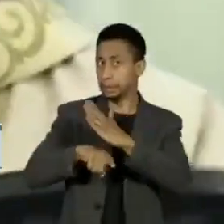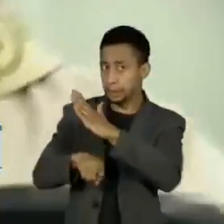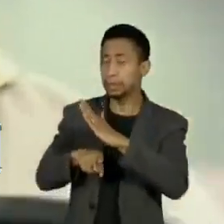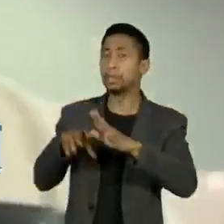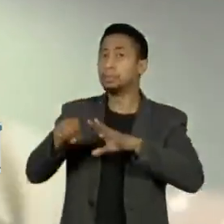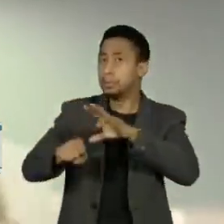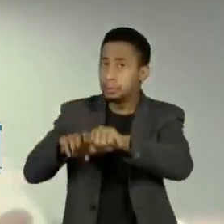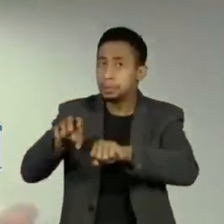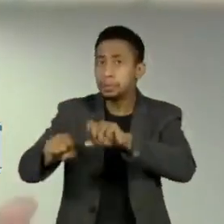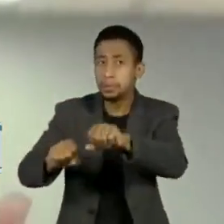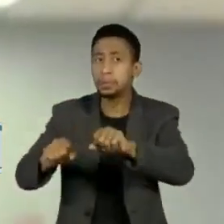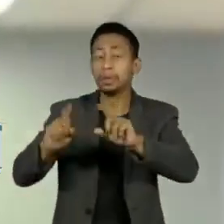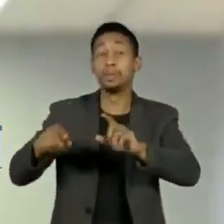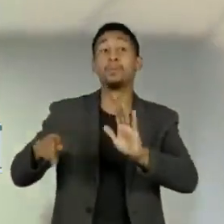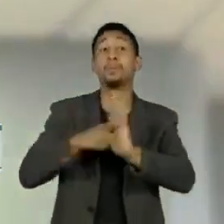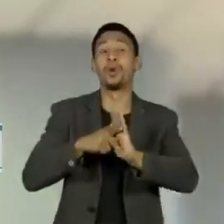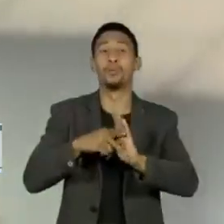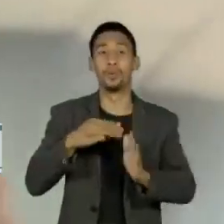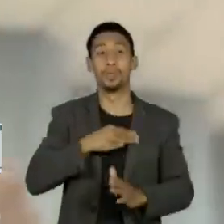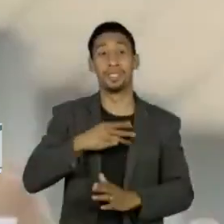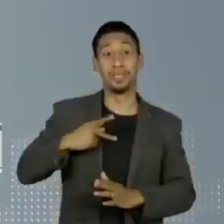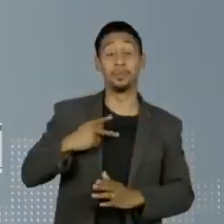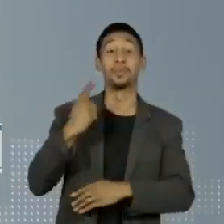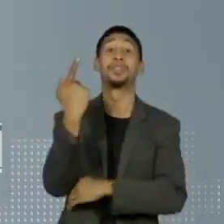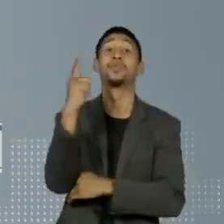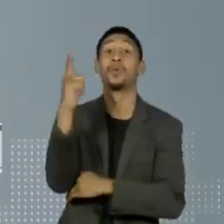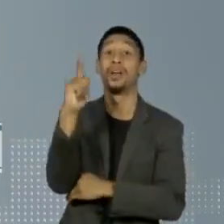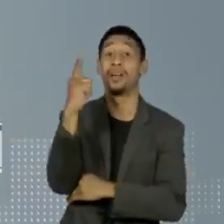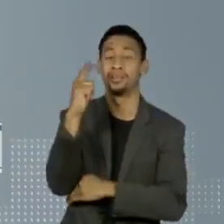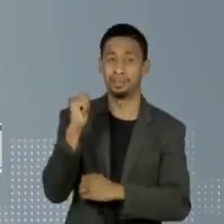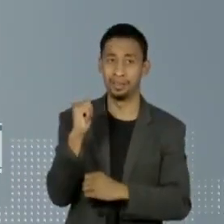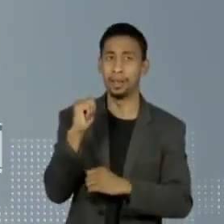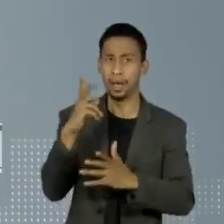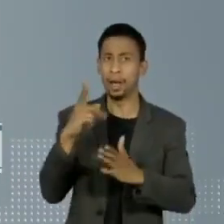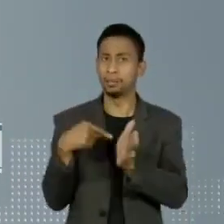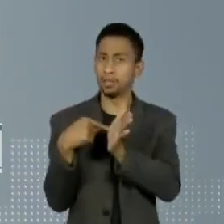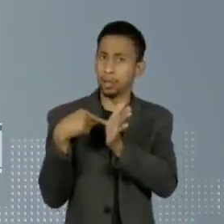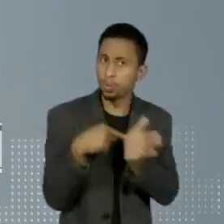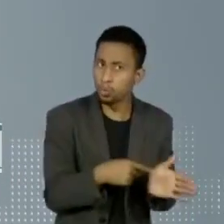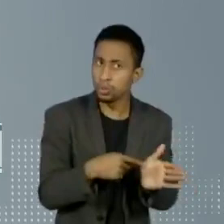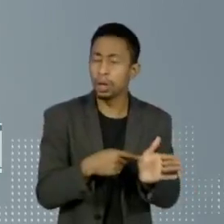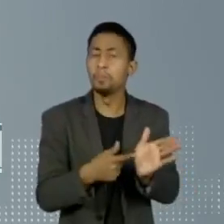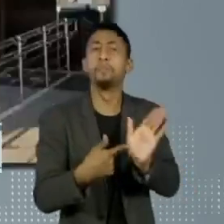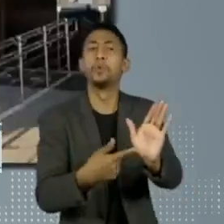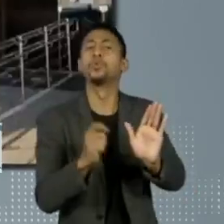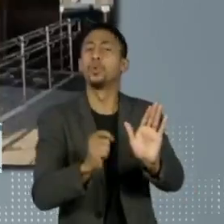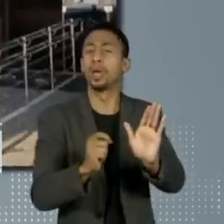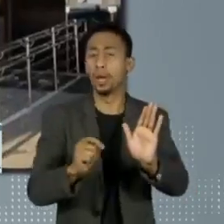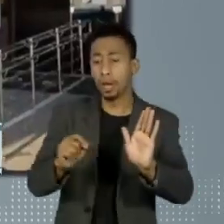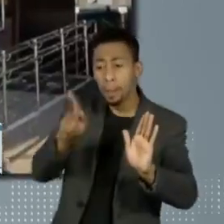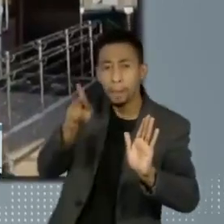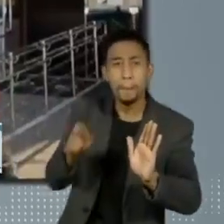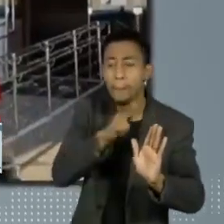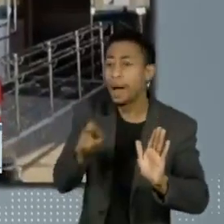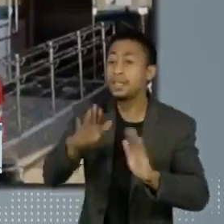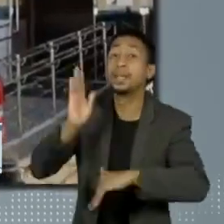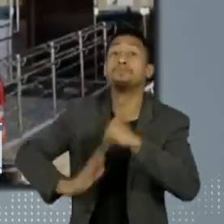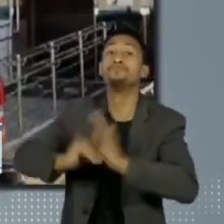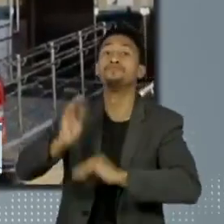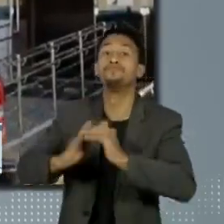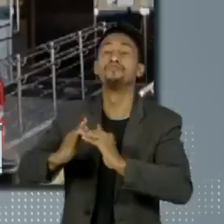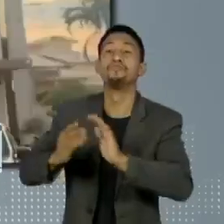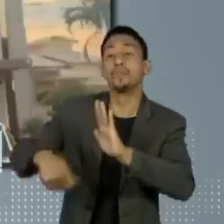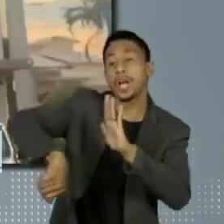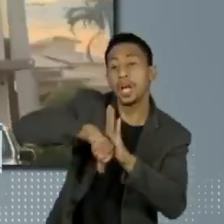vendilhões do Ministério Público de Goiás de acordo com a denúncia o padre teria praticado crimes com